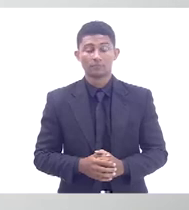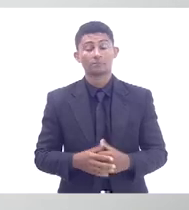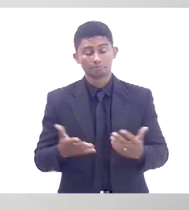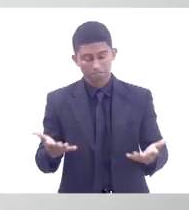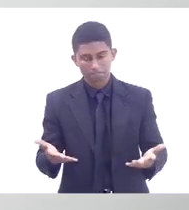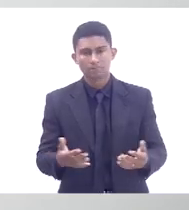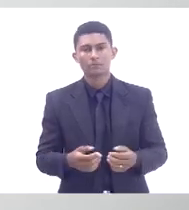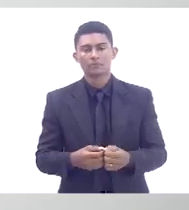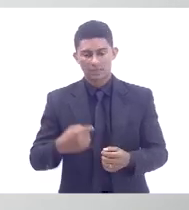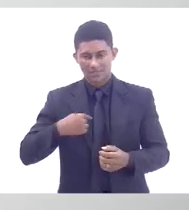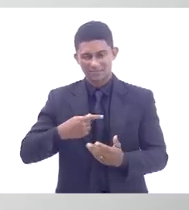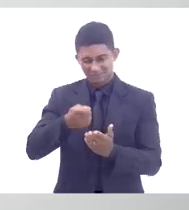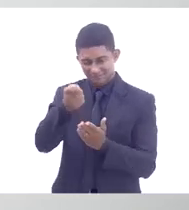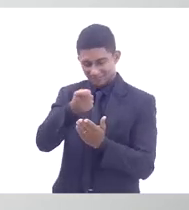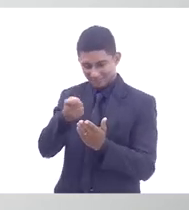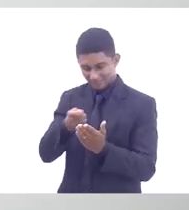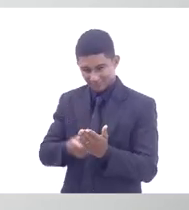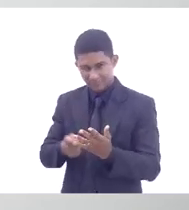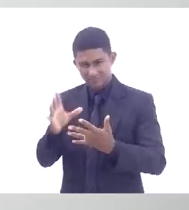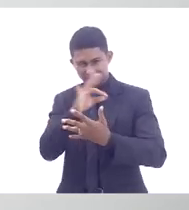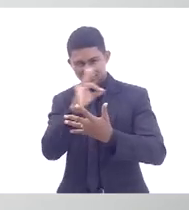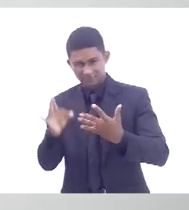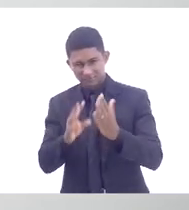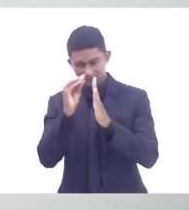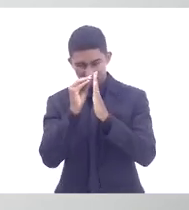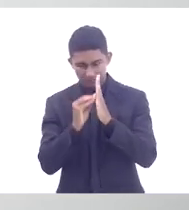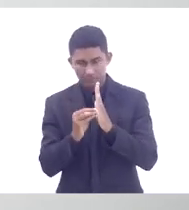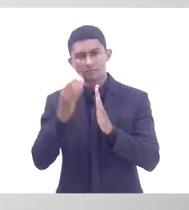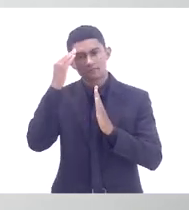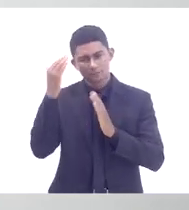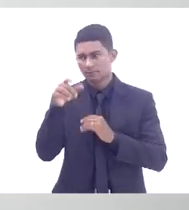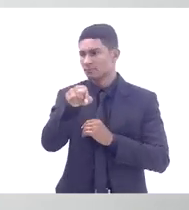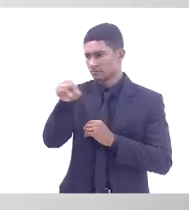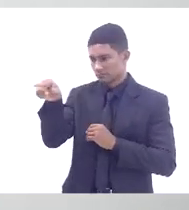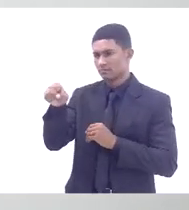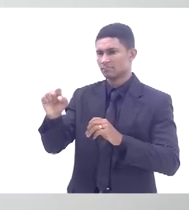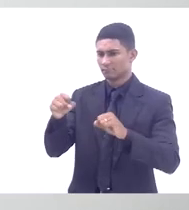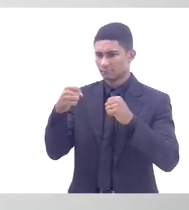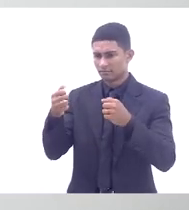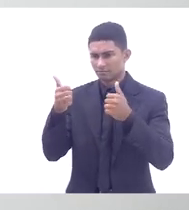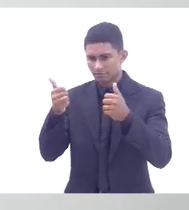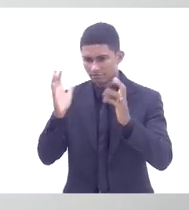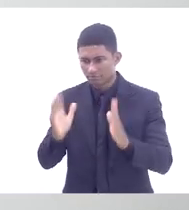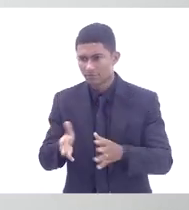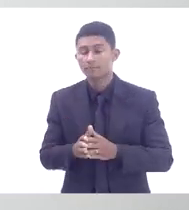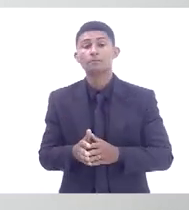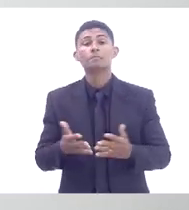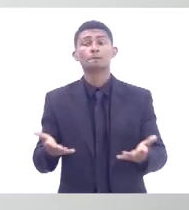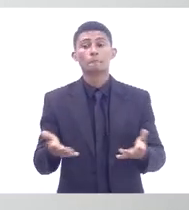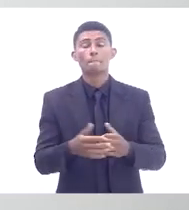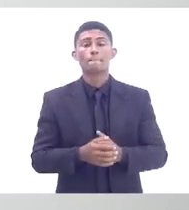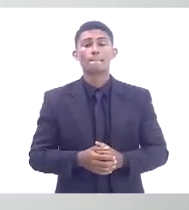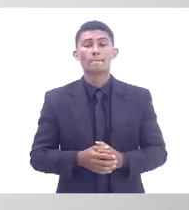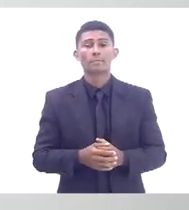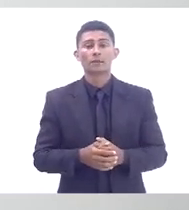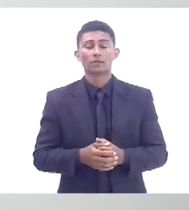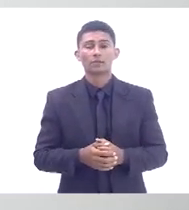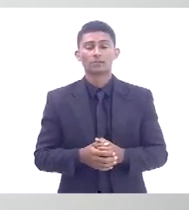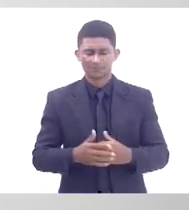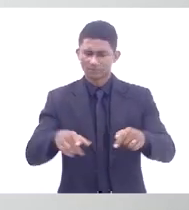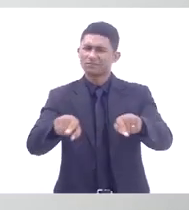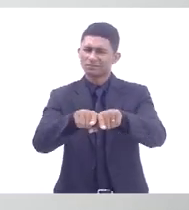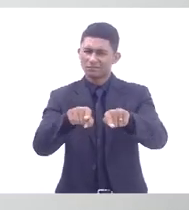discussão dos pontos né agradecendo já agradeci nem o esforço dos deputados né é o resultado né